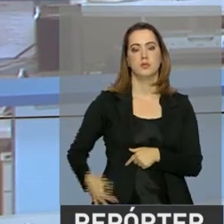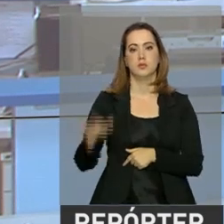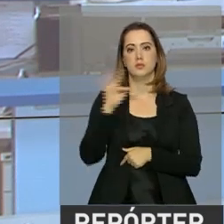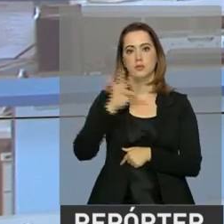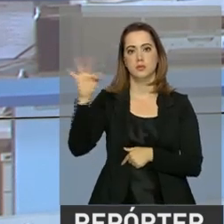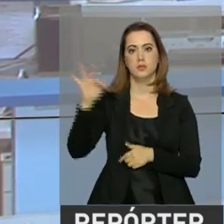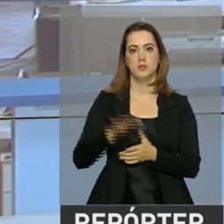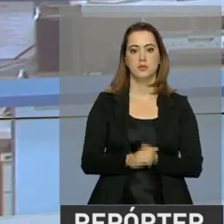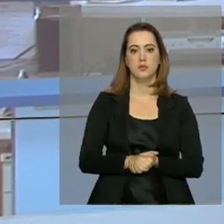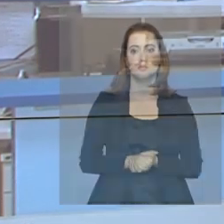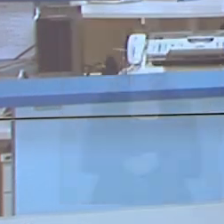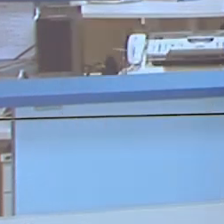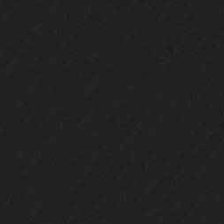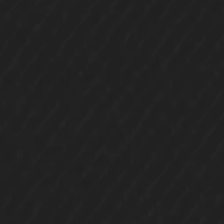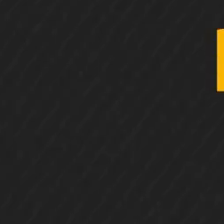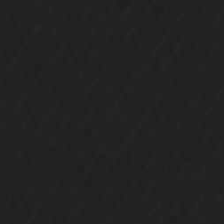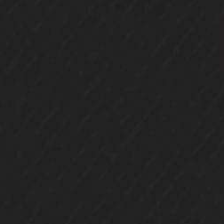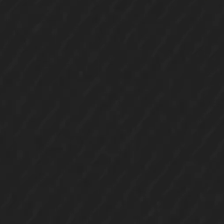TV do Governo